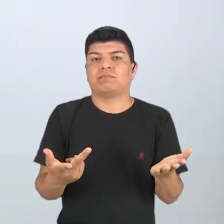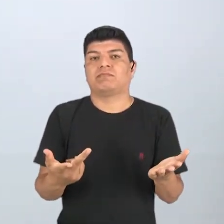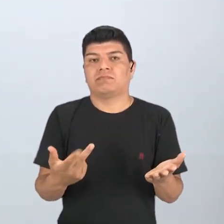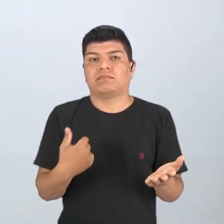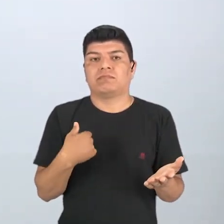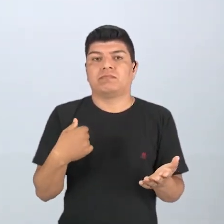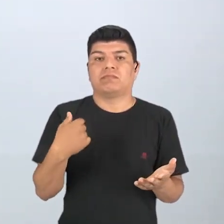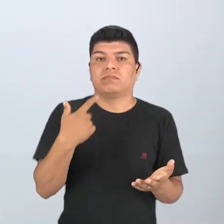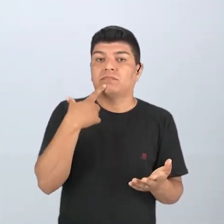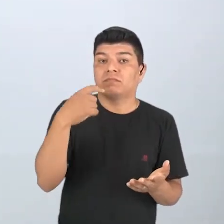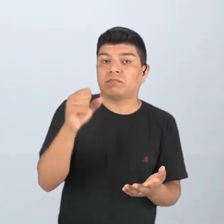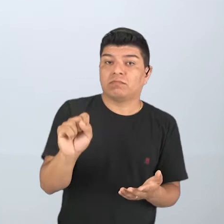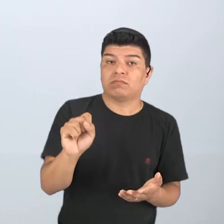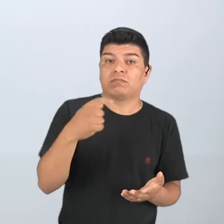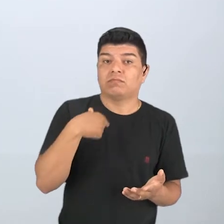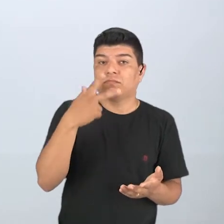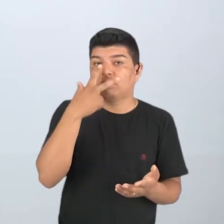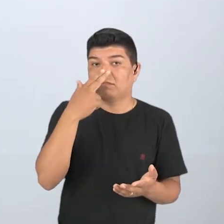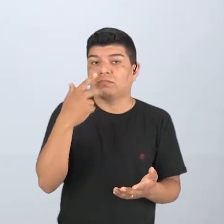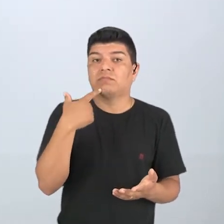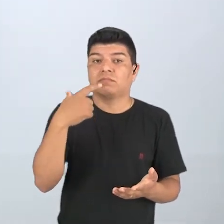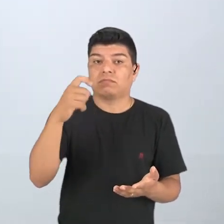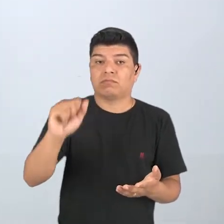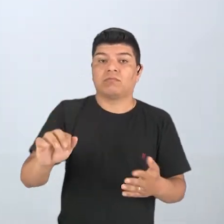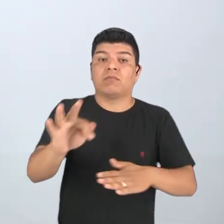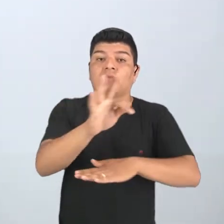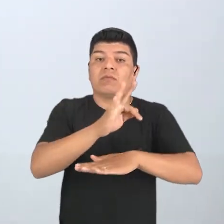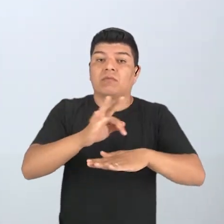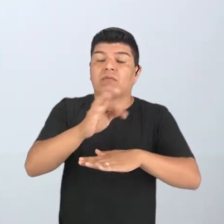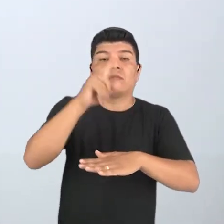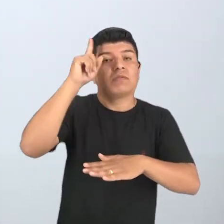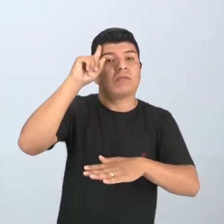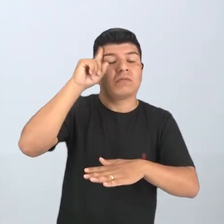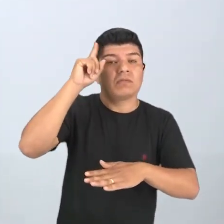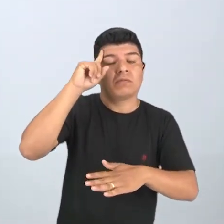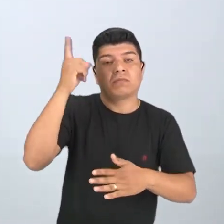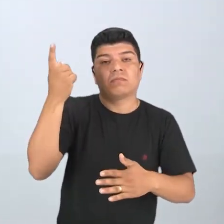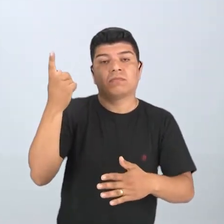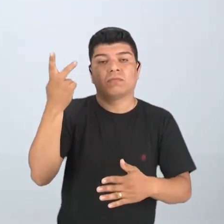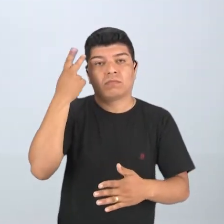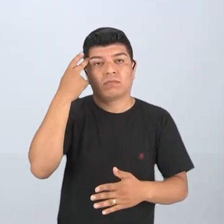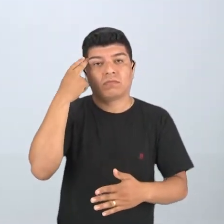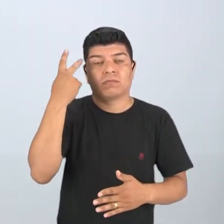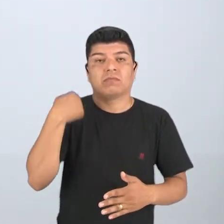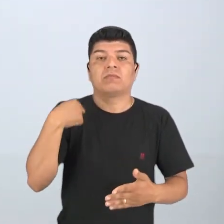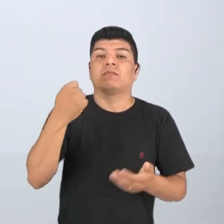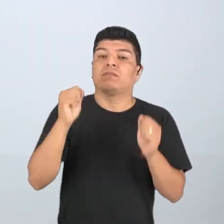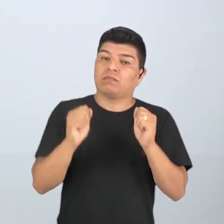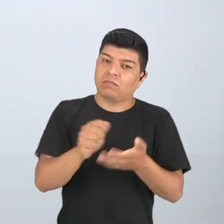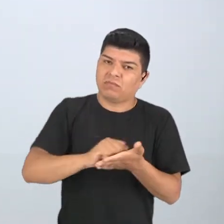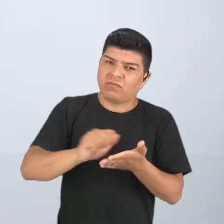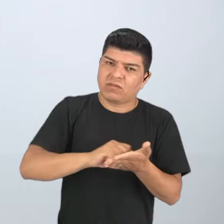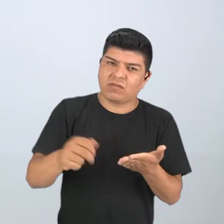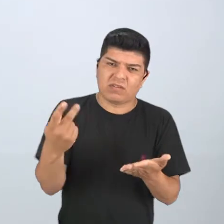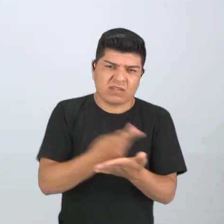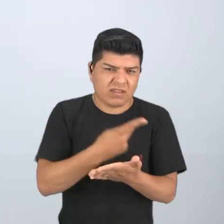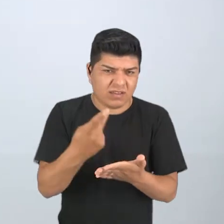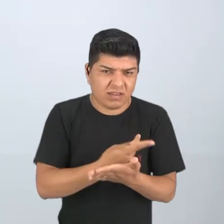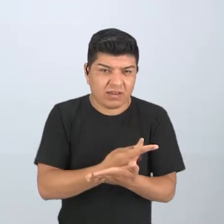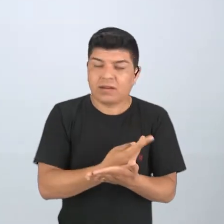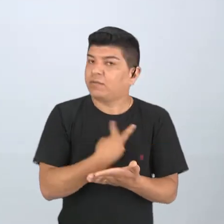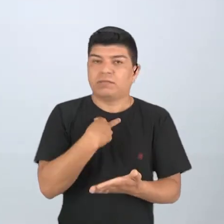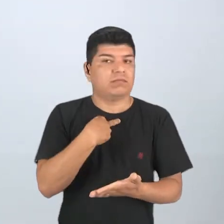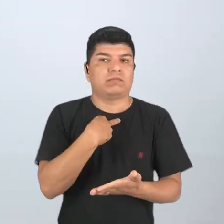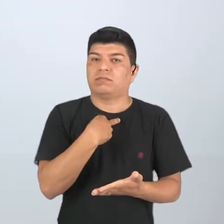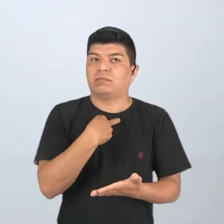linguagem coloquial, é uma linguagem informal, é uma linguagem do meu dia a dia. Eu posso escrever errado?